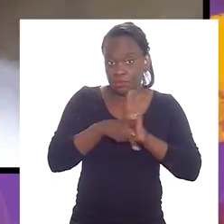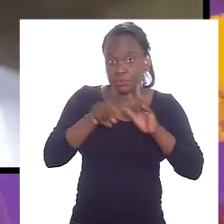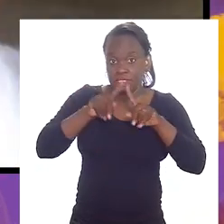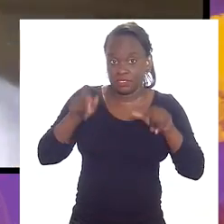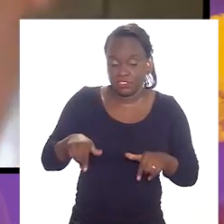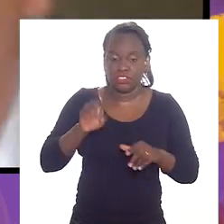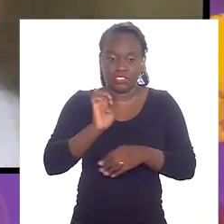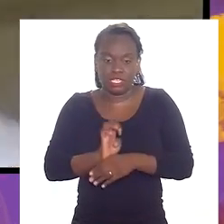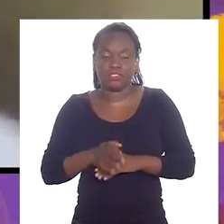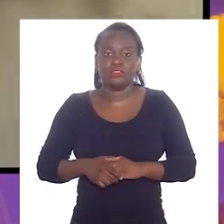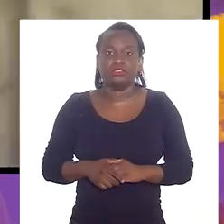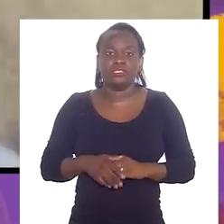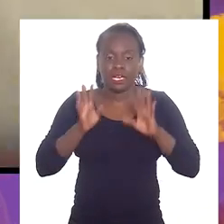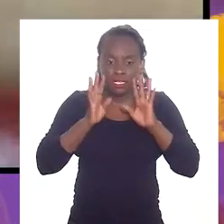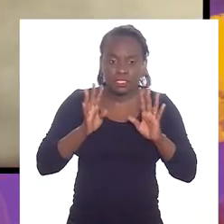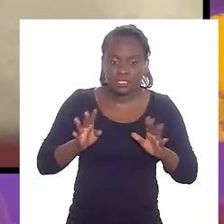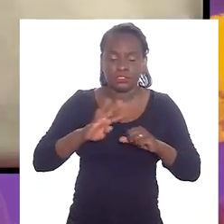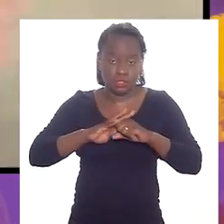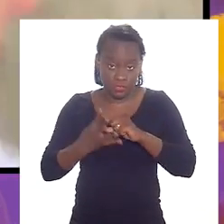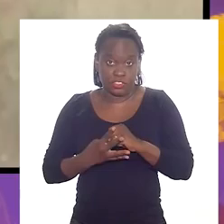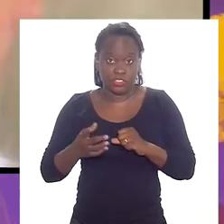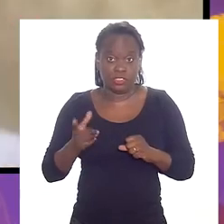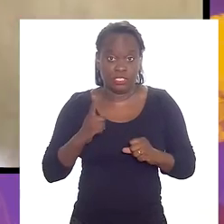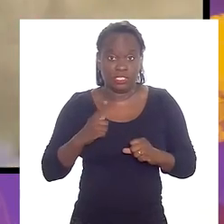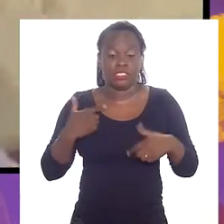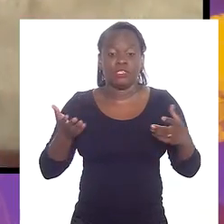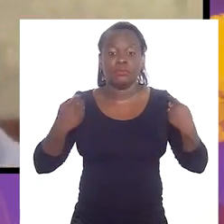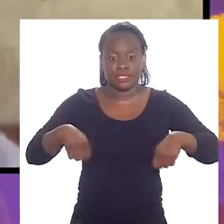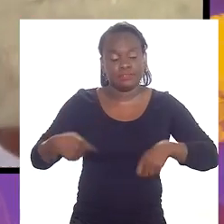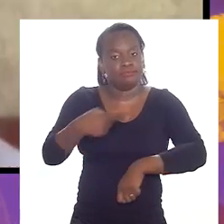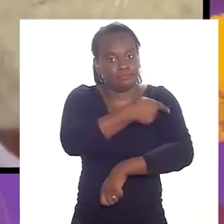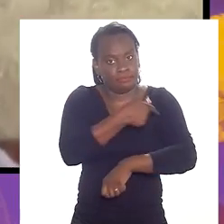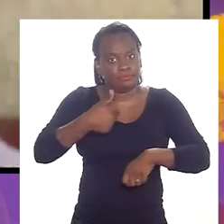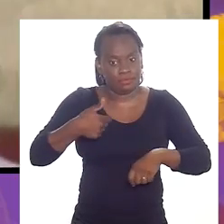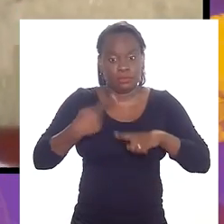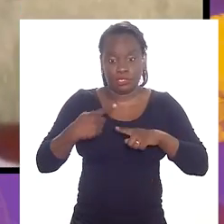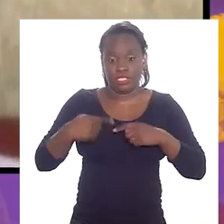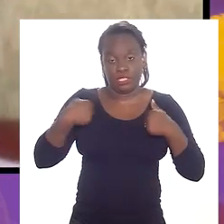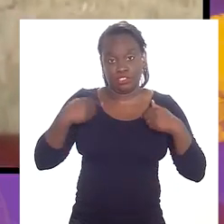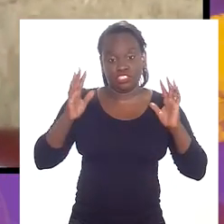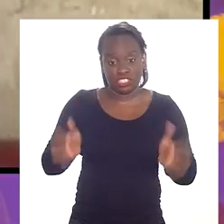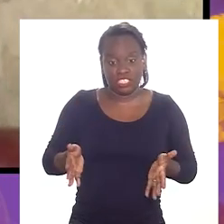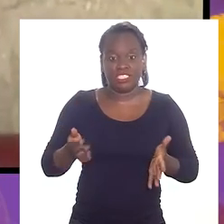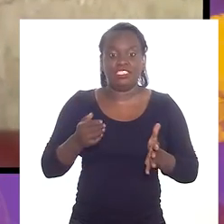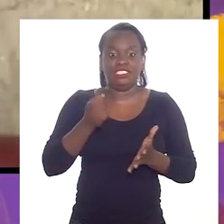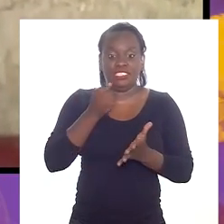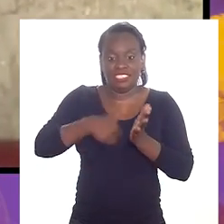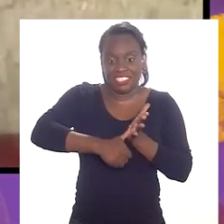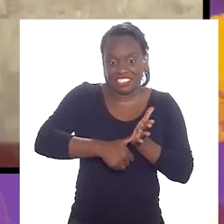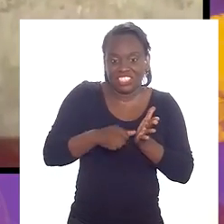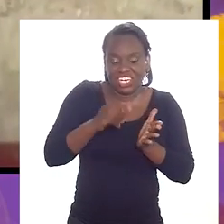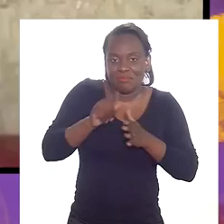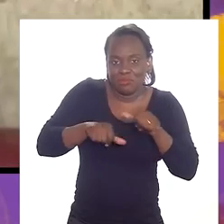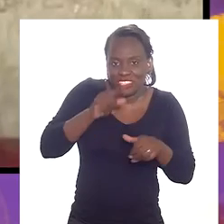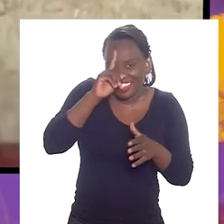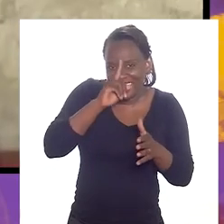dos Servidores do Estado a a ouvir eu tive que me vacinar porque o seu amigo batizar com a carteira de identidade